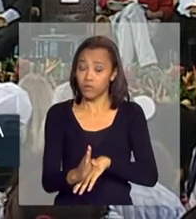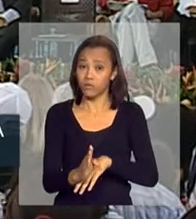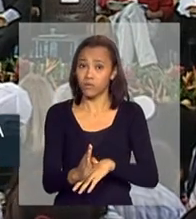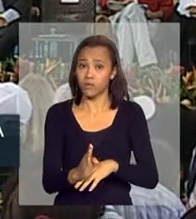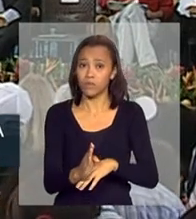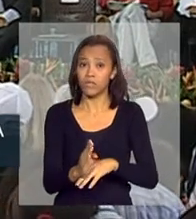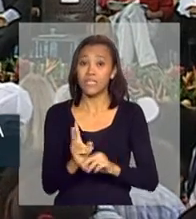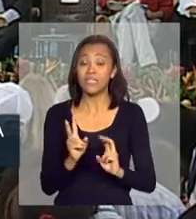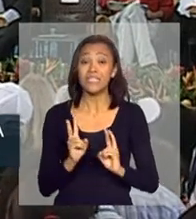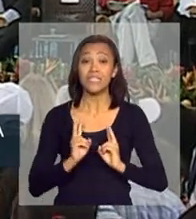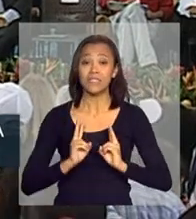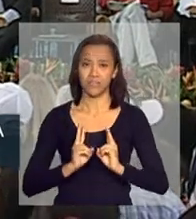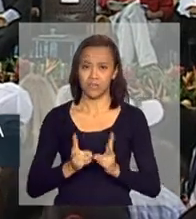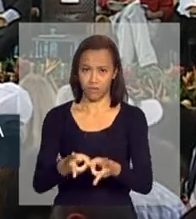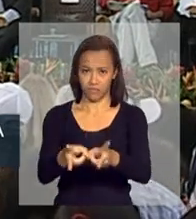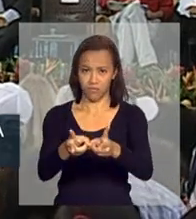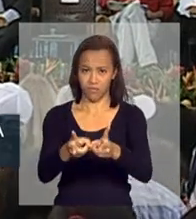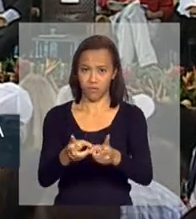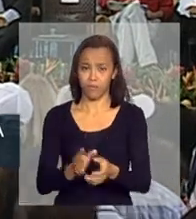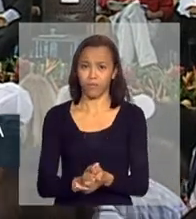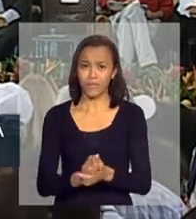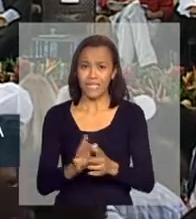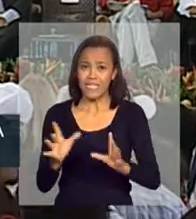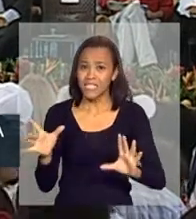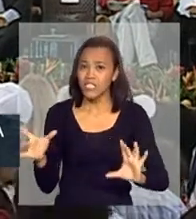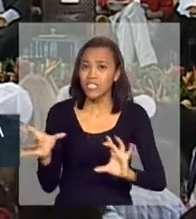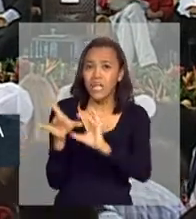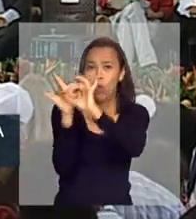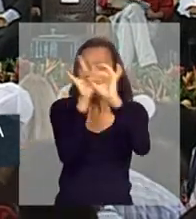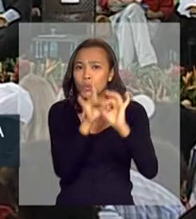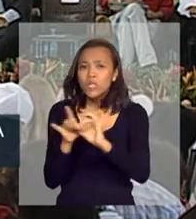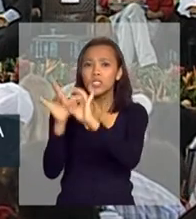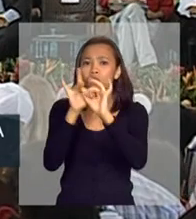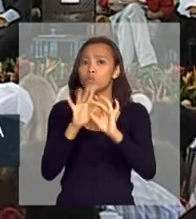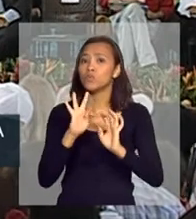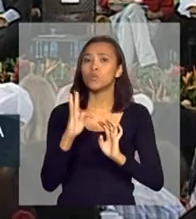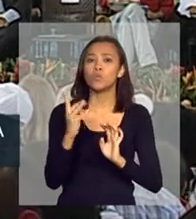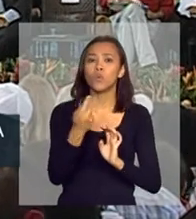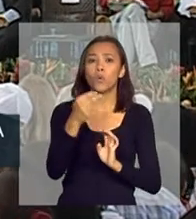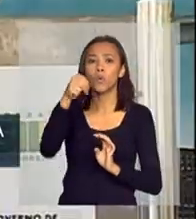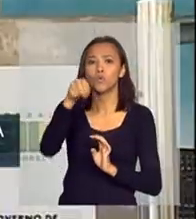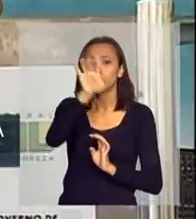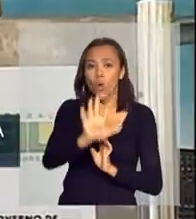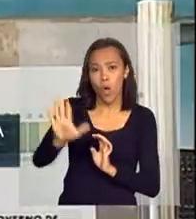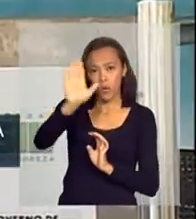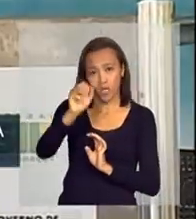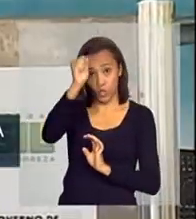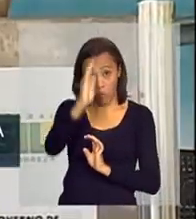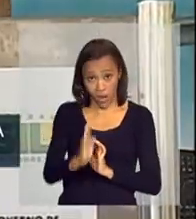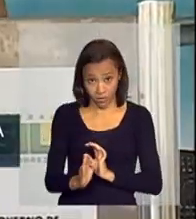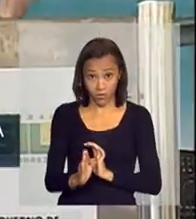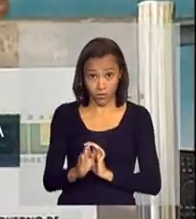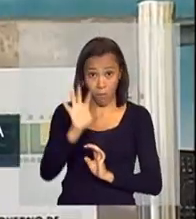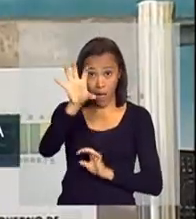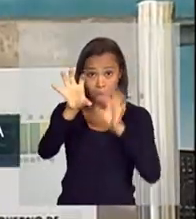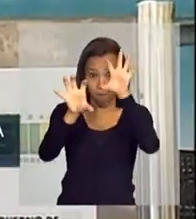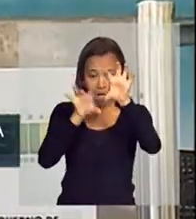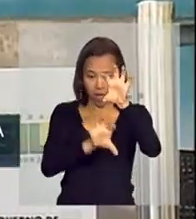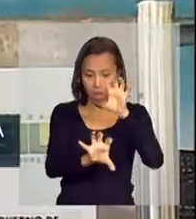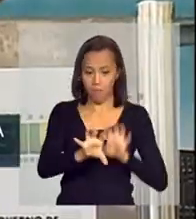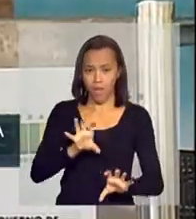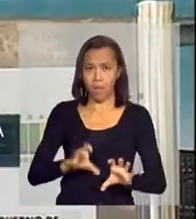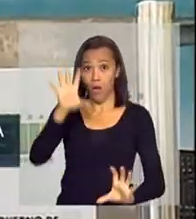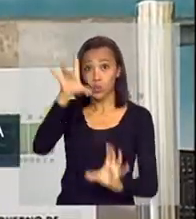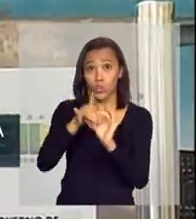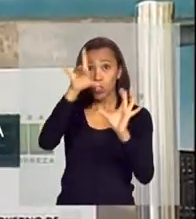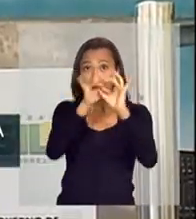se ligar todo o Nordeste brasileiro ao Brasil e ao Norte do Brasil,